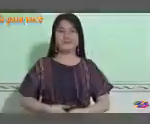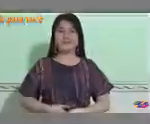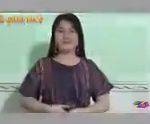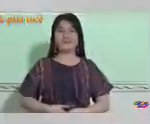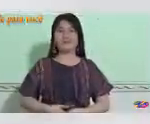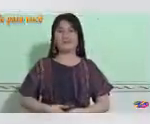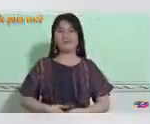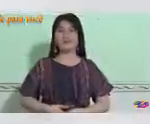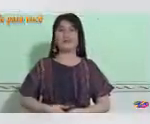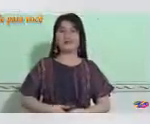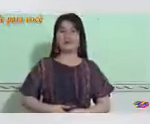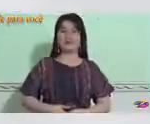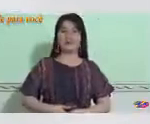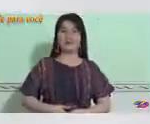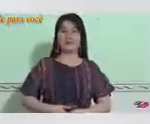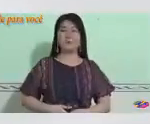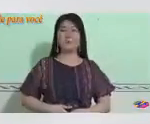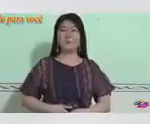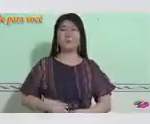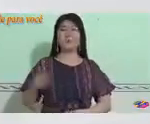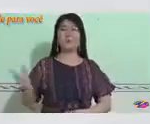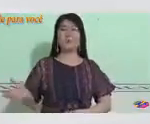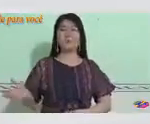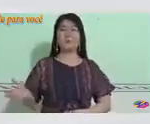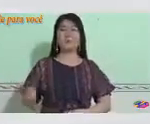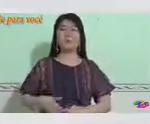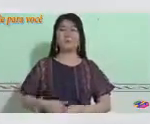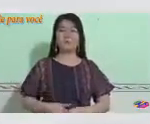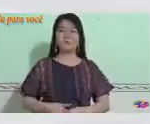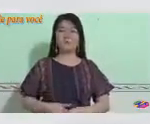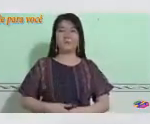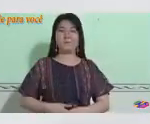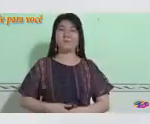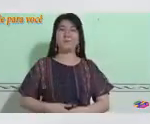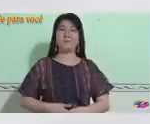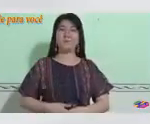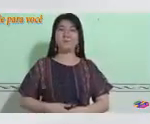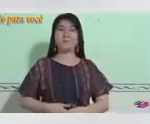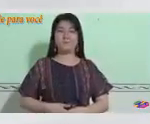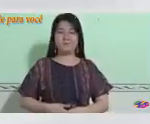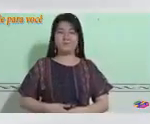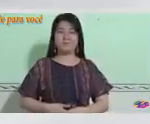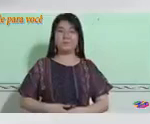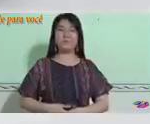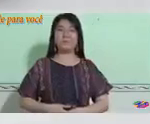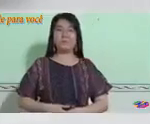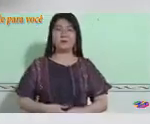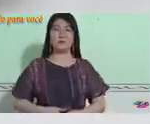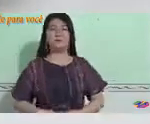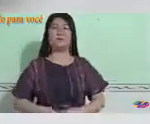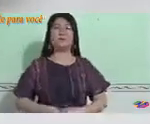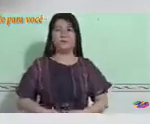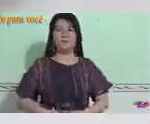de melanina ao cu e promovam a renovação celular, para que a mancha desapareça mais rapidamente.